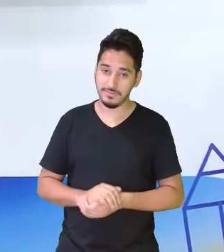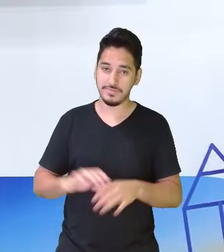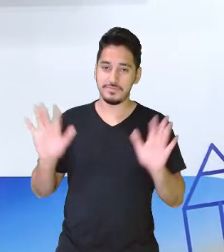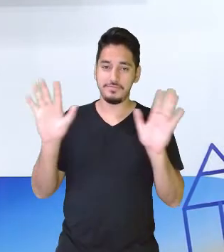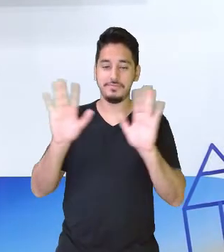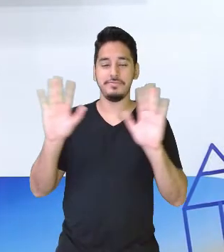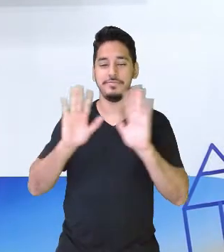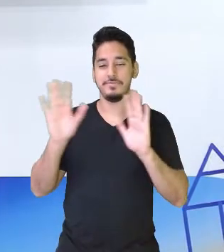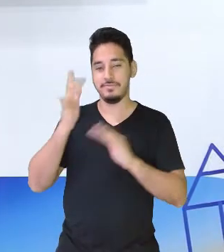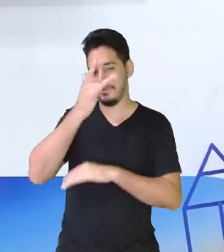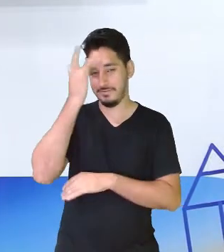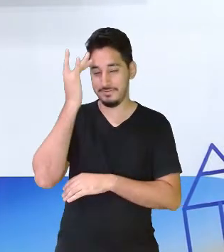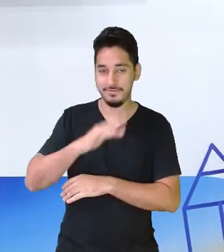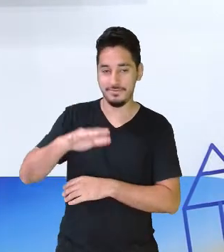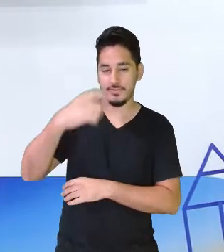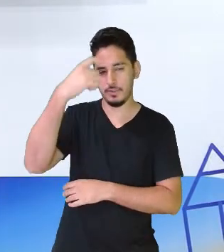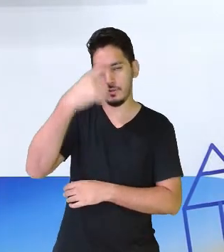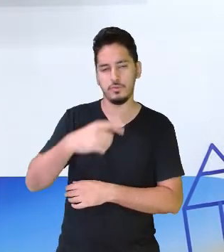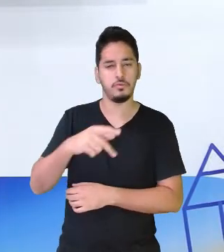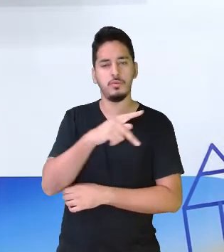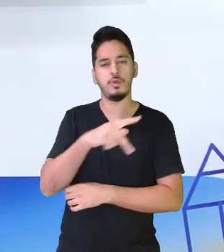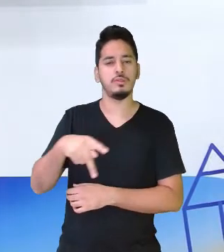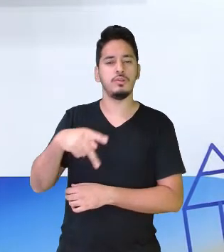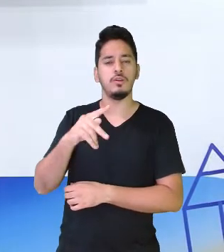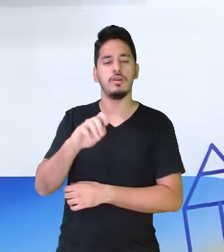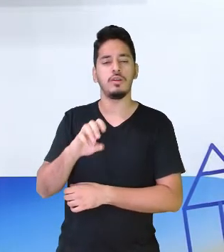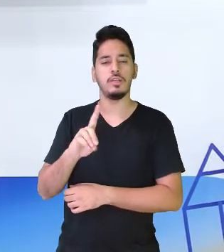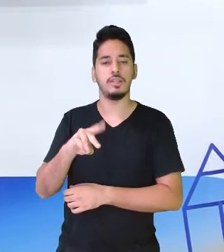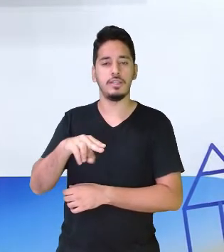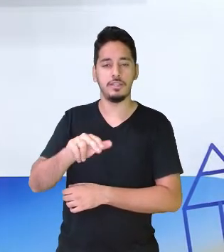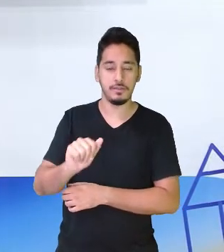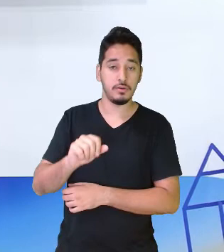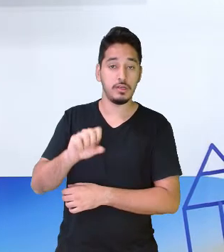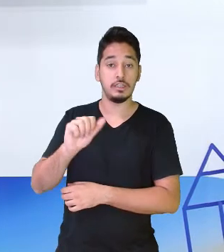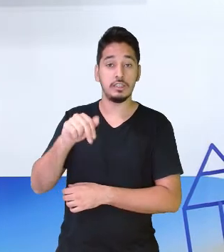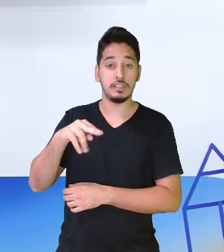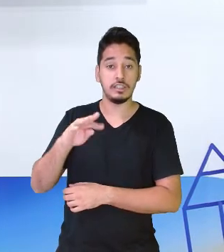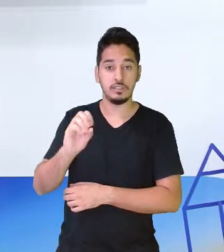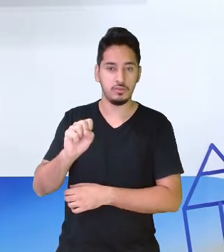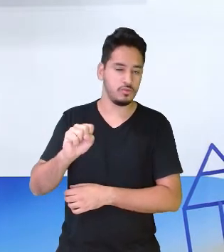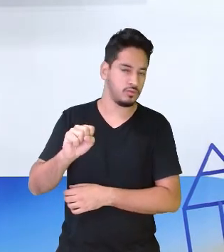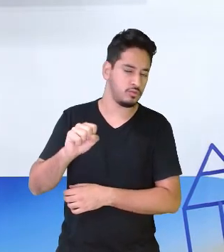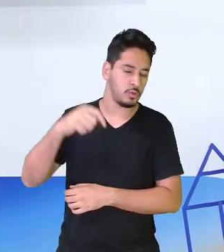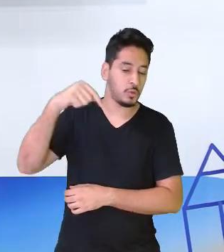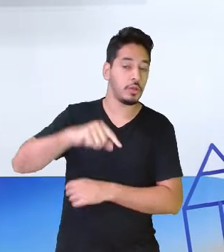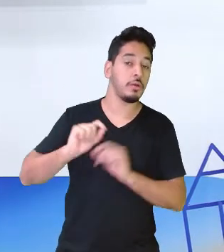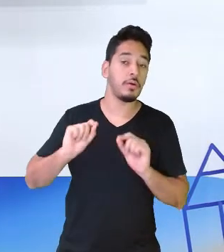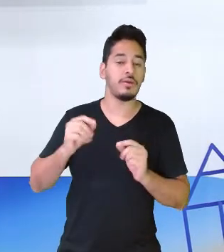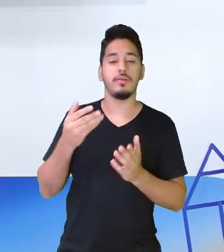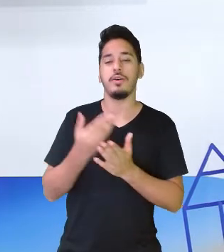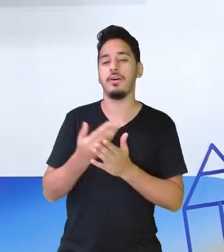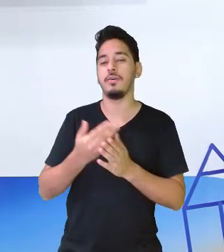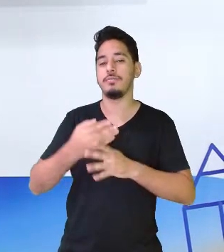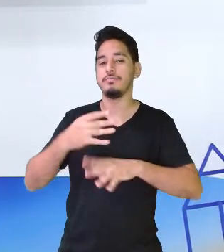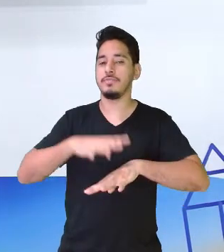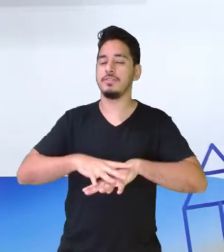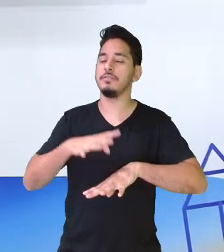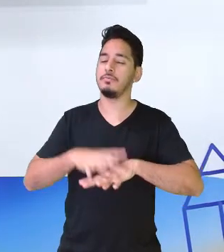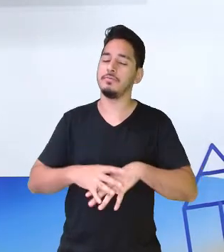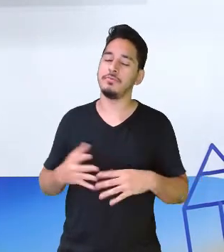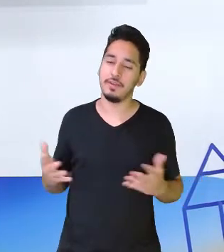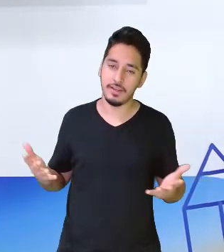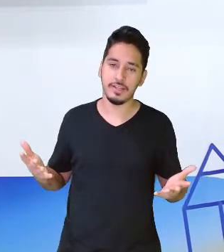Olá, pessoal. Eu sou a professora Kedma Santos e estou aqui para mais uma aula de